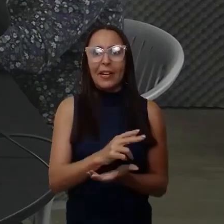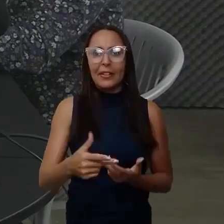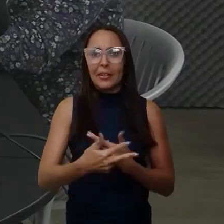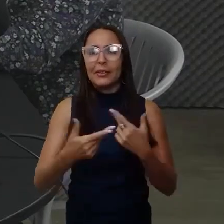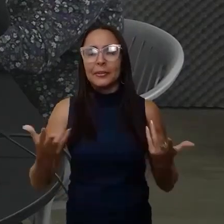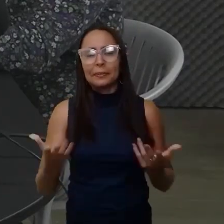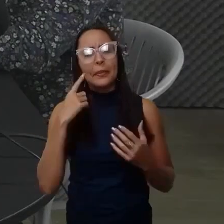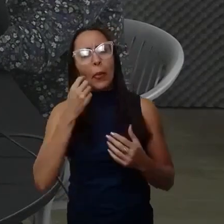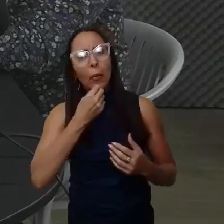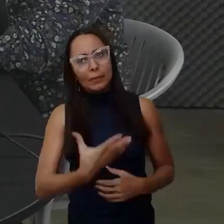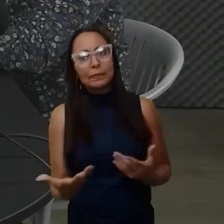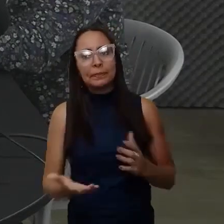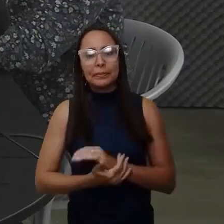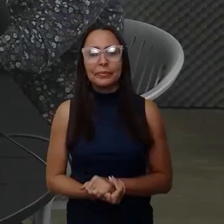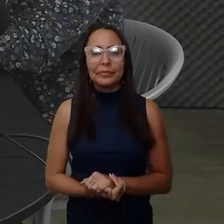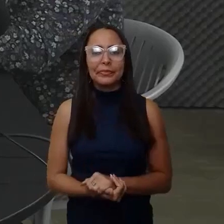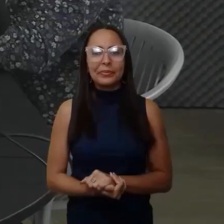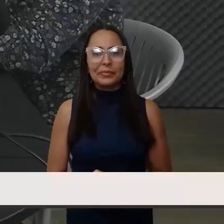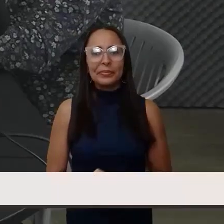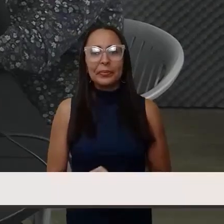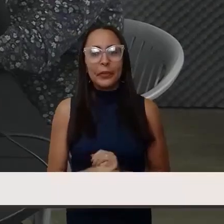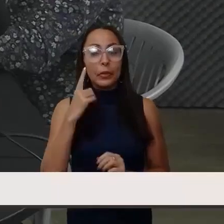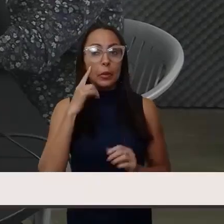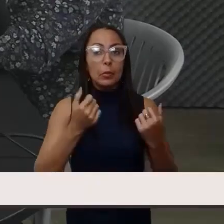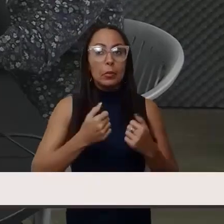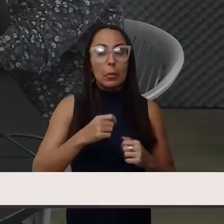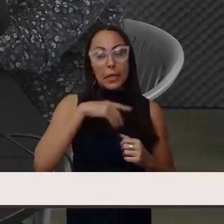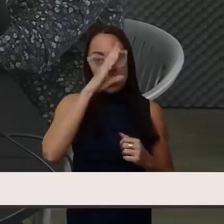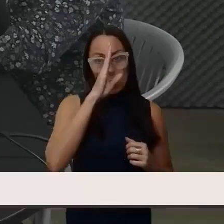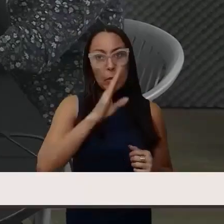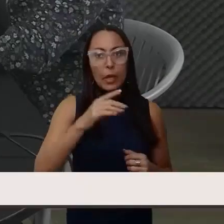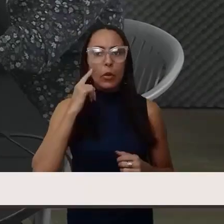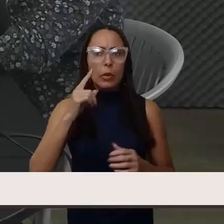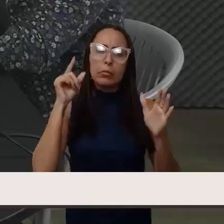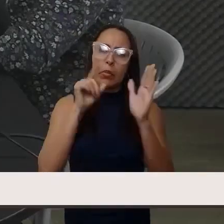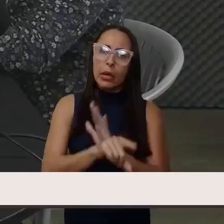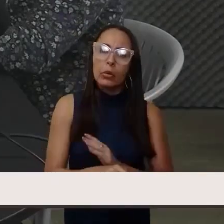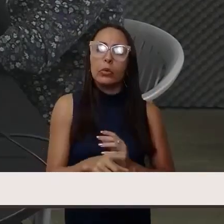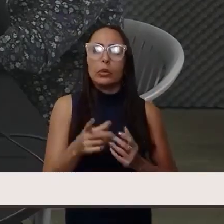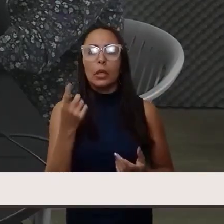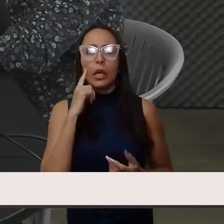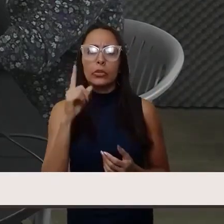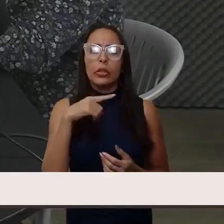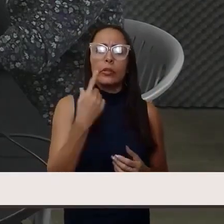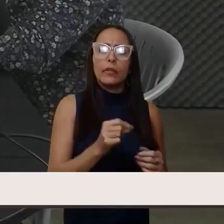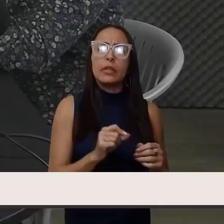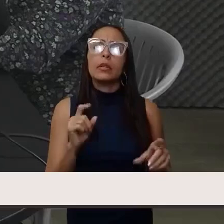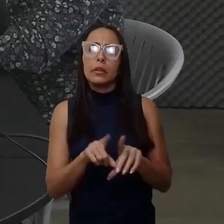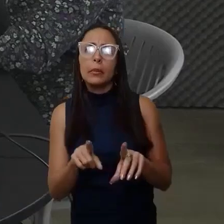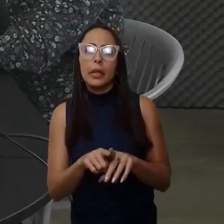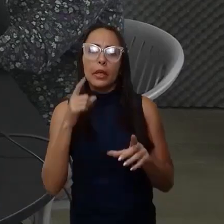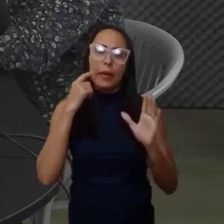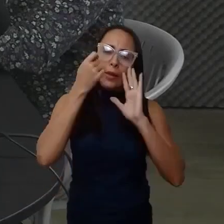Mas é bom, né? Sinal Eu de fé. Eu principalmente quando alguém pergunta, porque a gente vai fazendo e também não vai